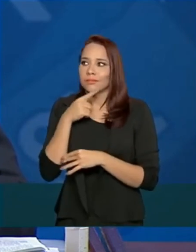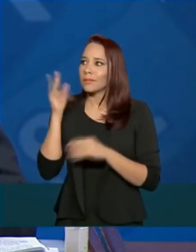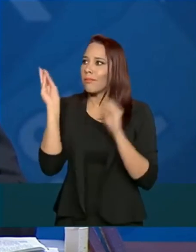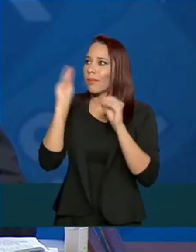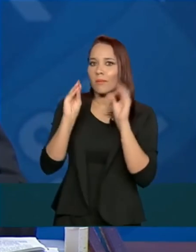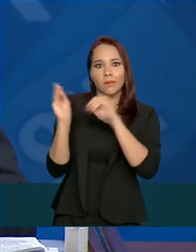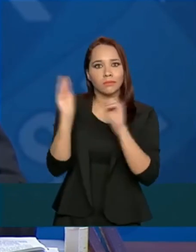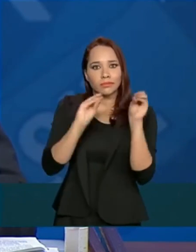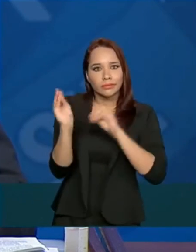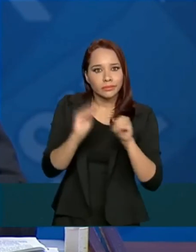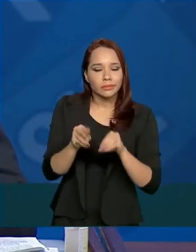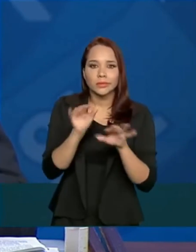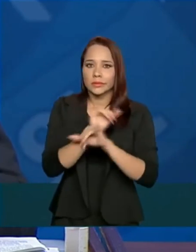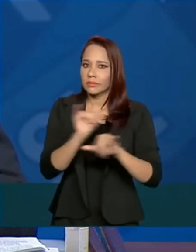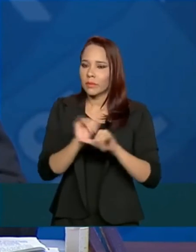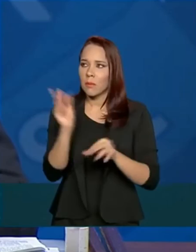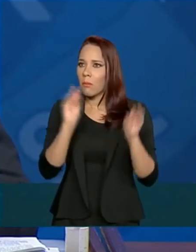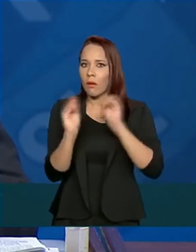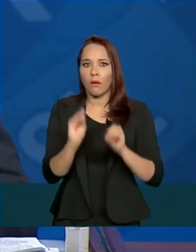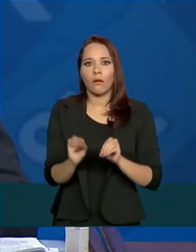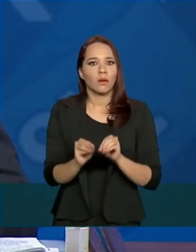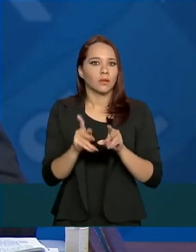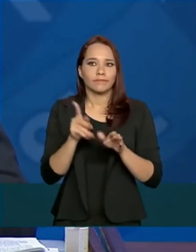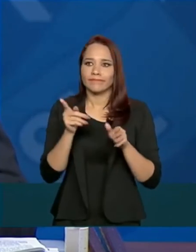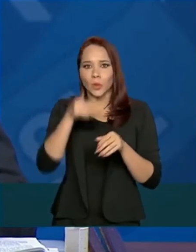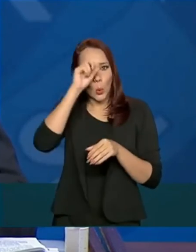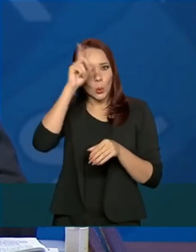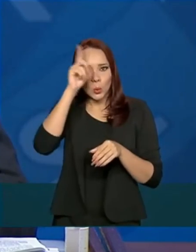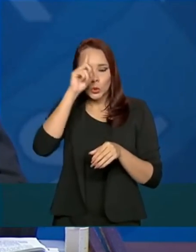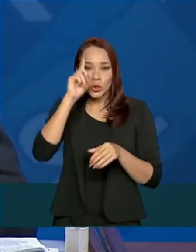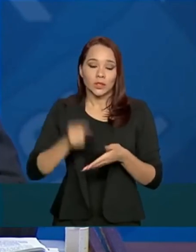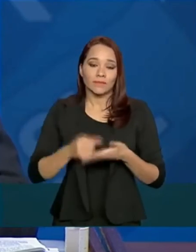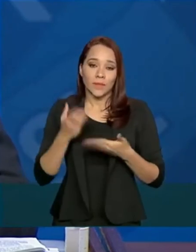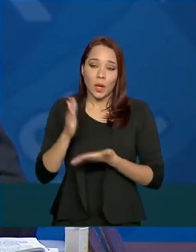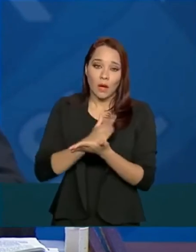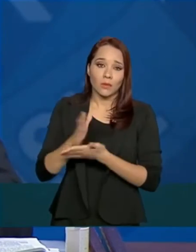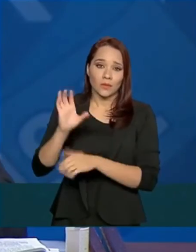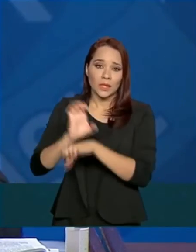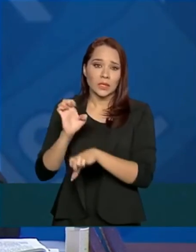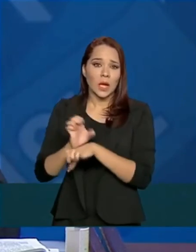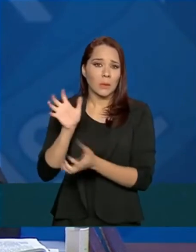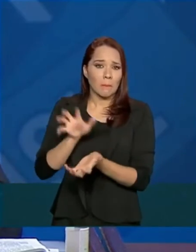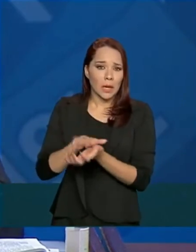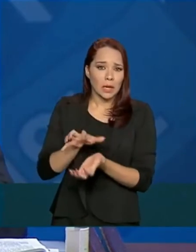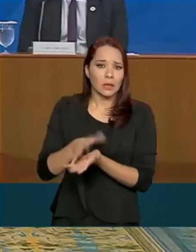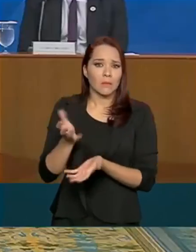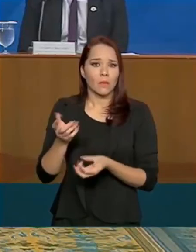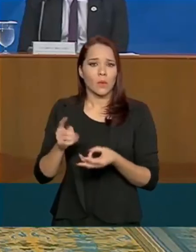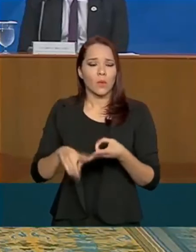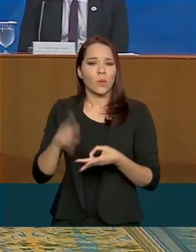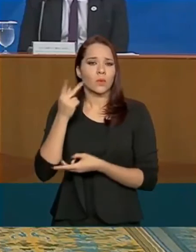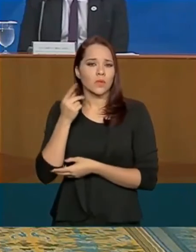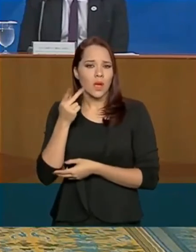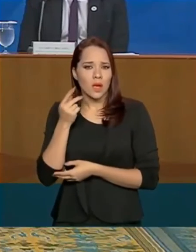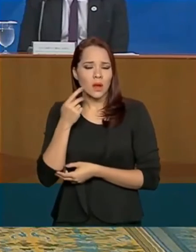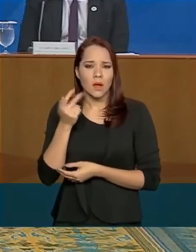preencher os dados com muita frequência. Basicamente os estados de Pernambuco, né, o Ceará,